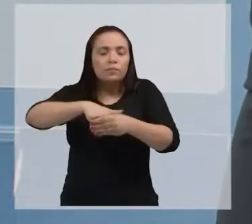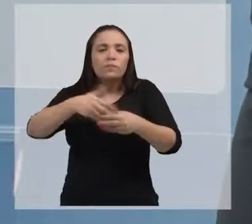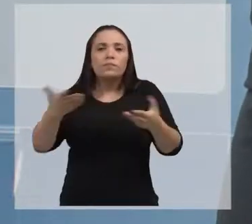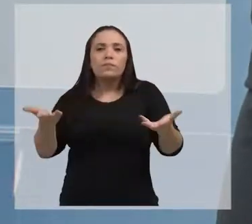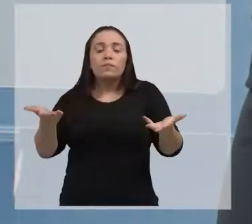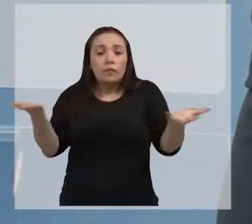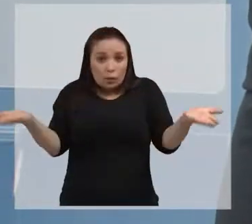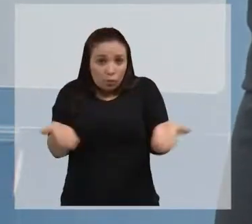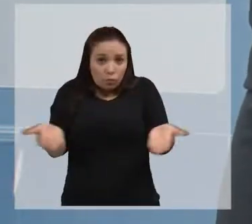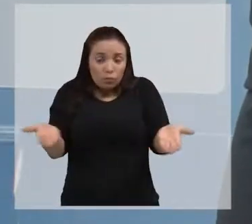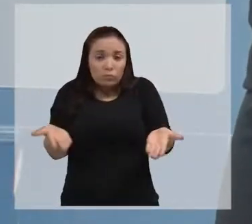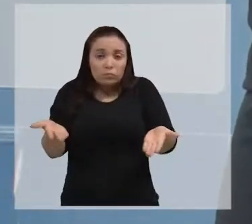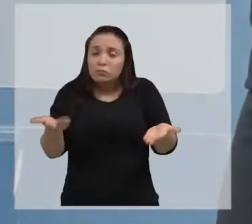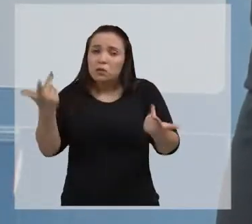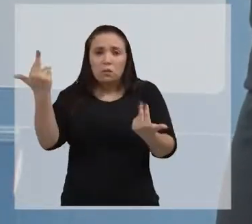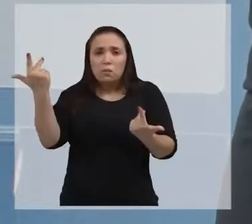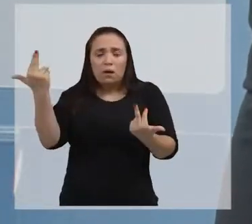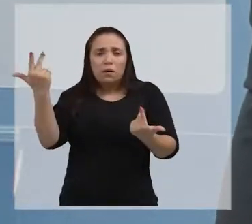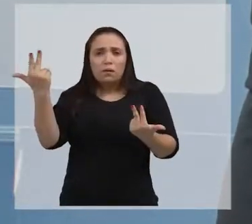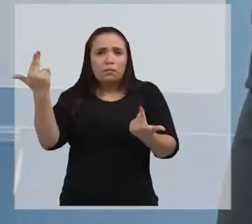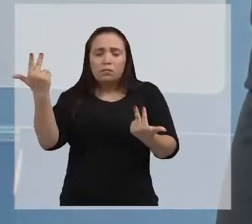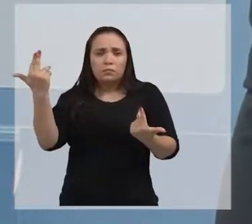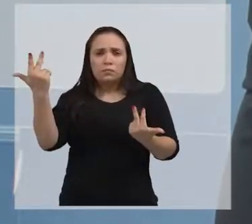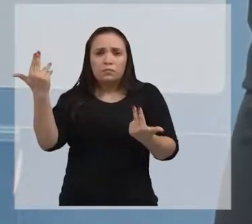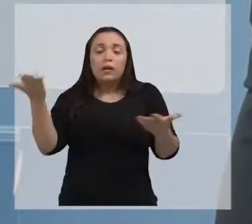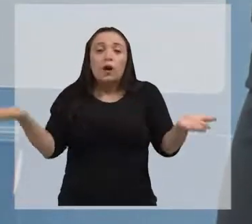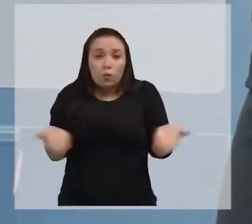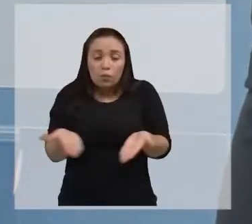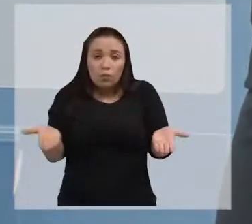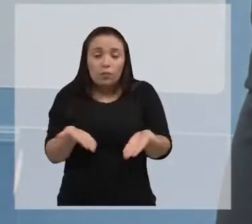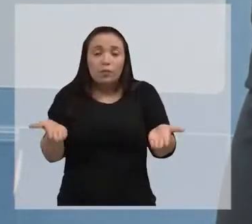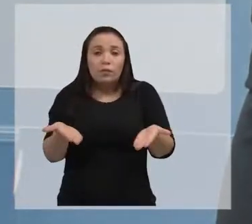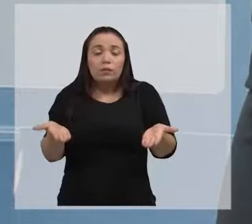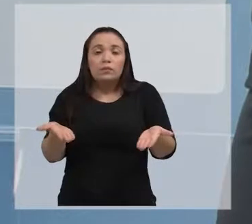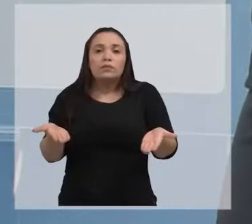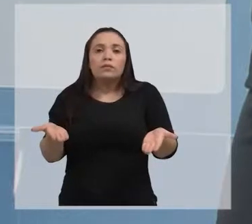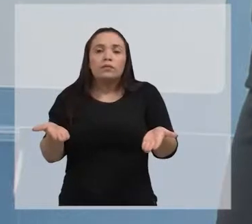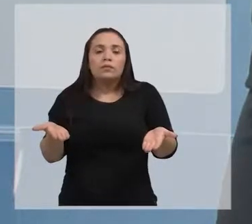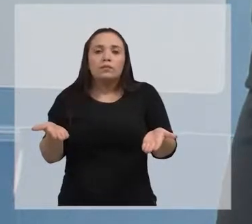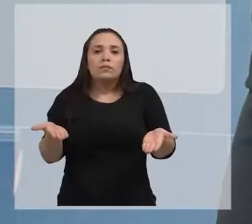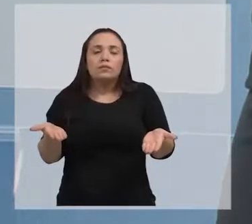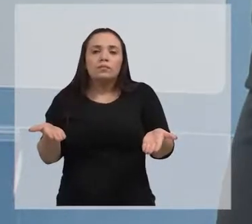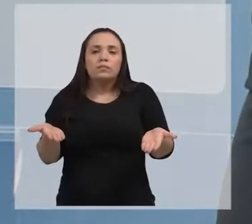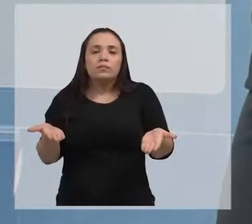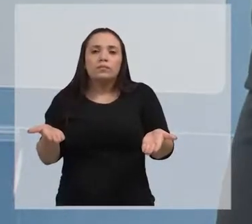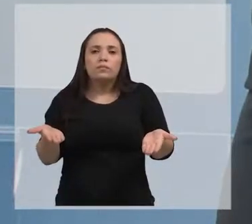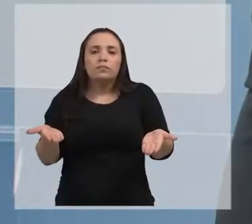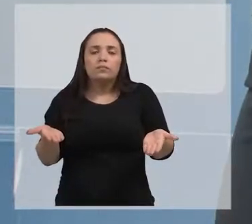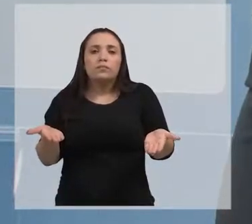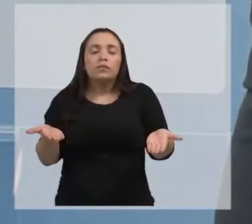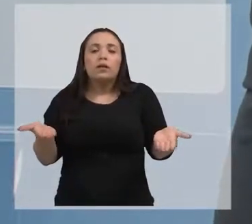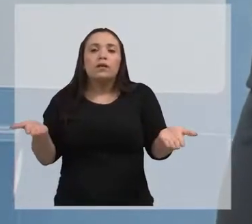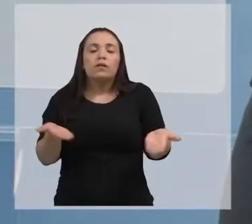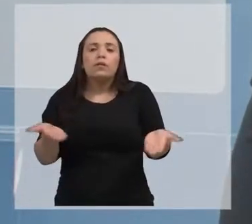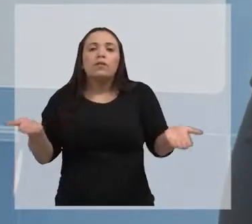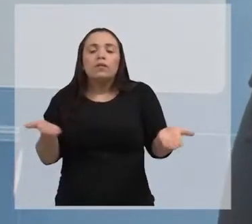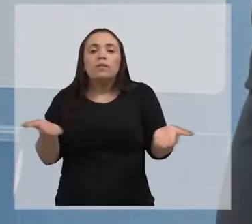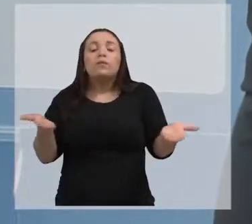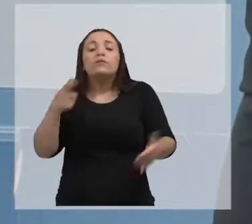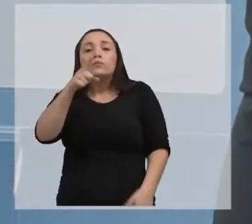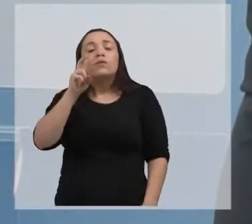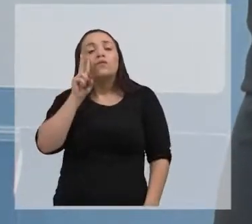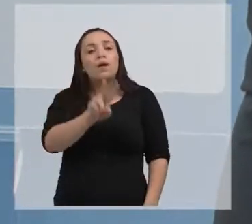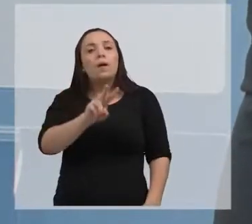e nada. Nós estamos igual ou pior. Hoje, a coisa mais difícil é você conseguir identificar uma